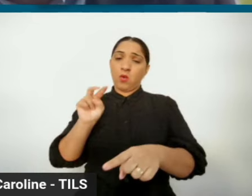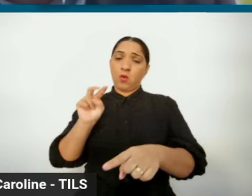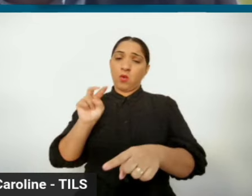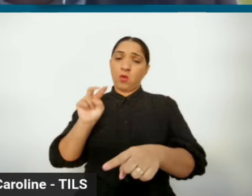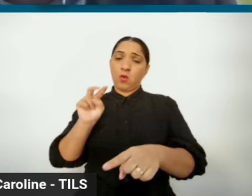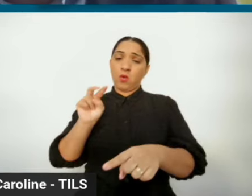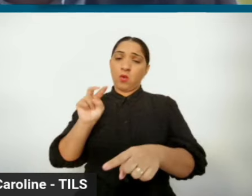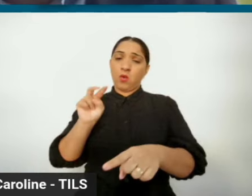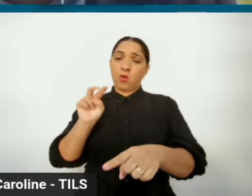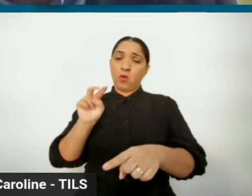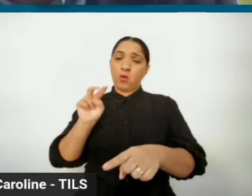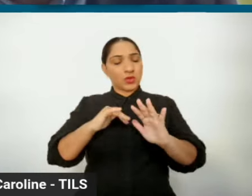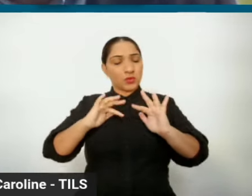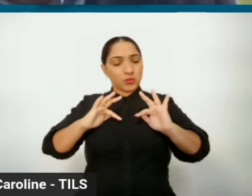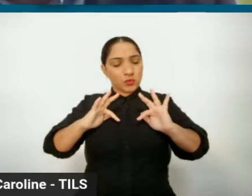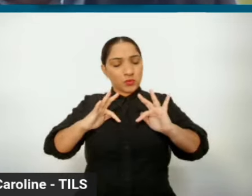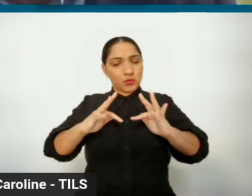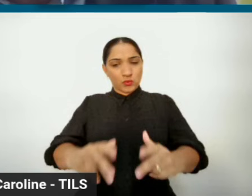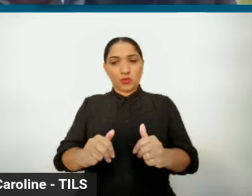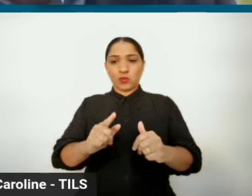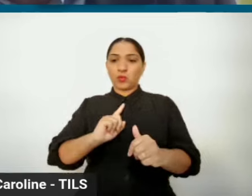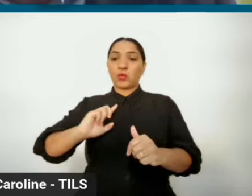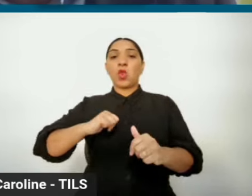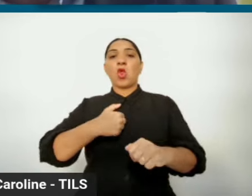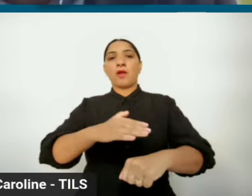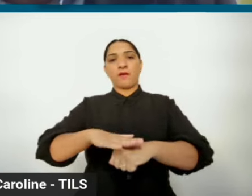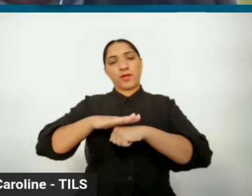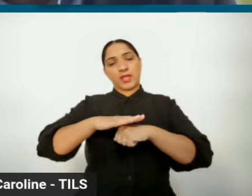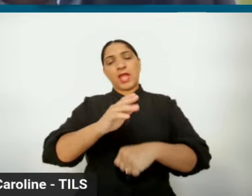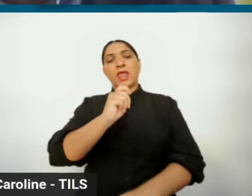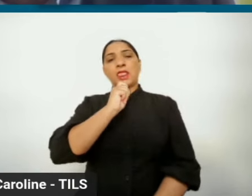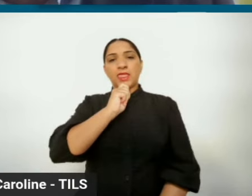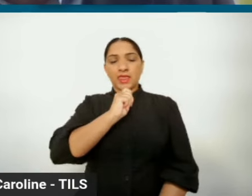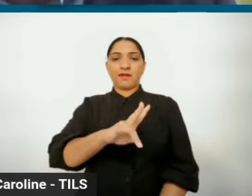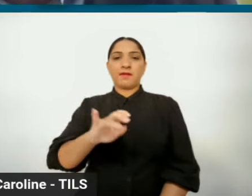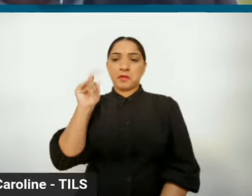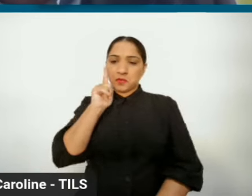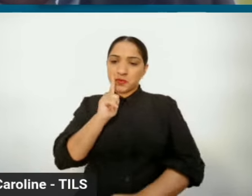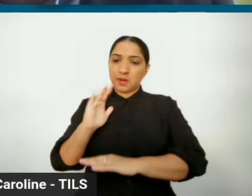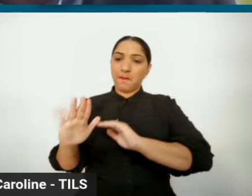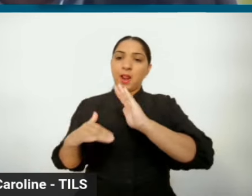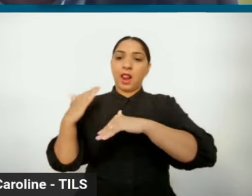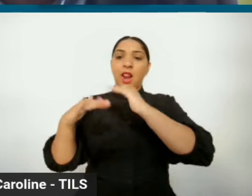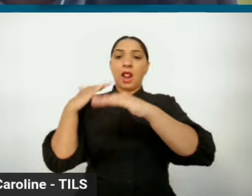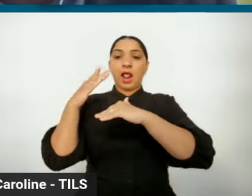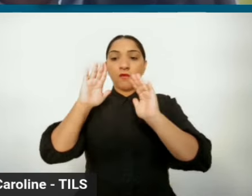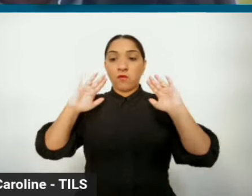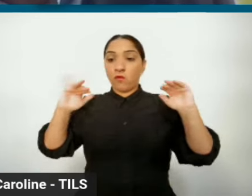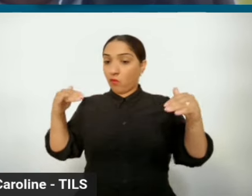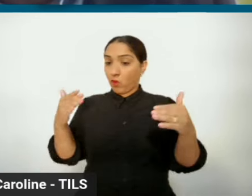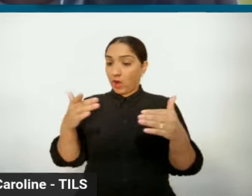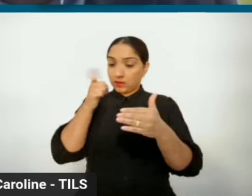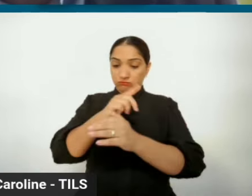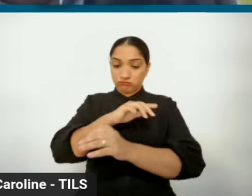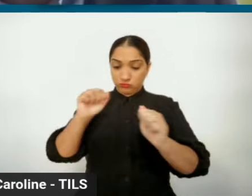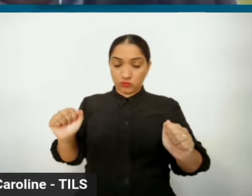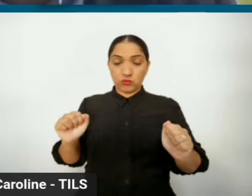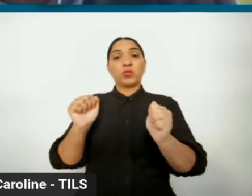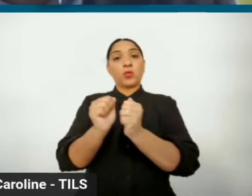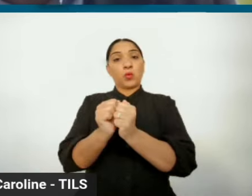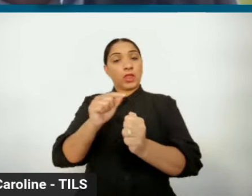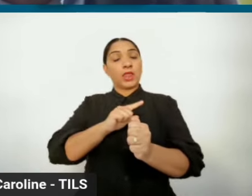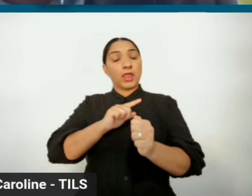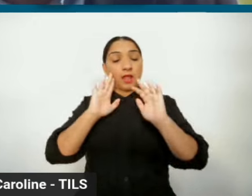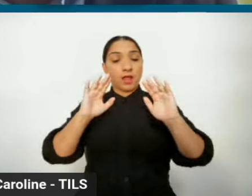o que temos por fazer ainda para a verdadeira garantia da educação inclusiva. São